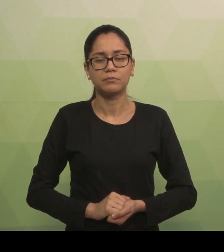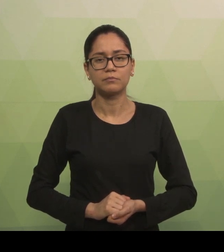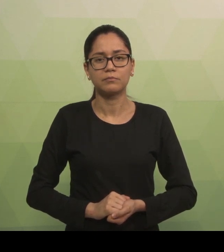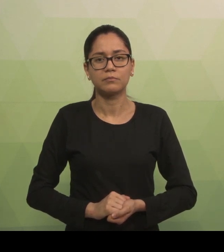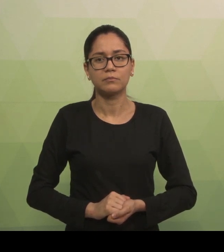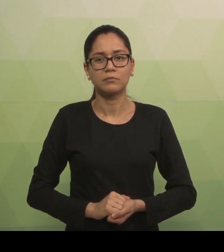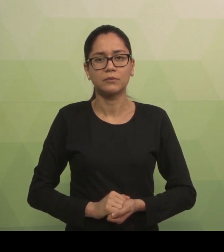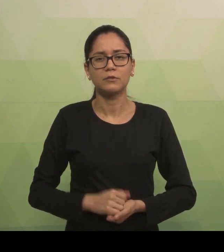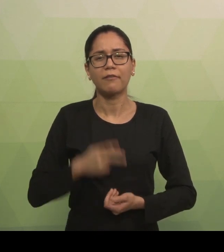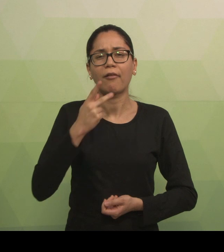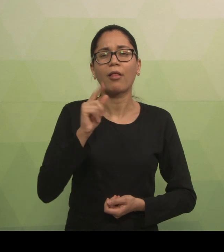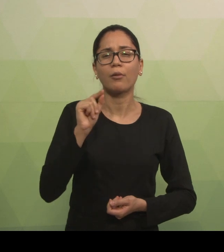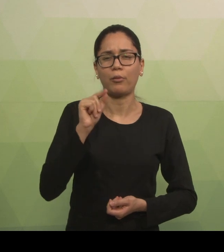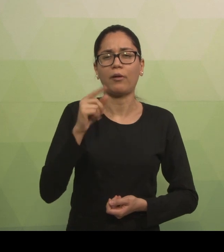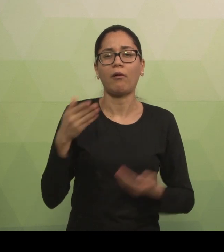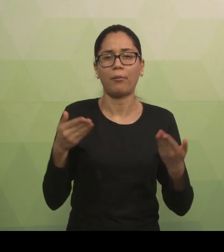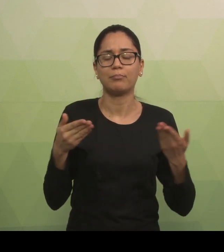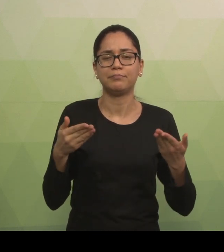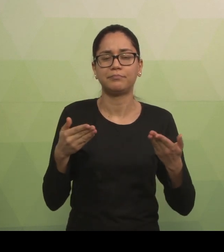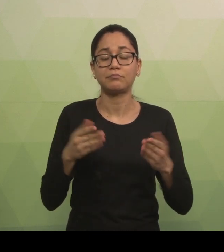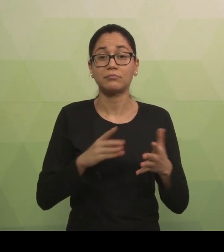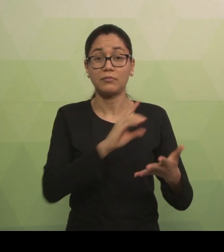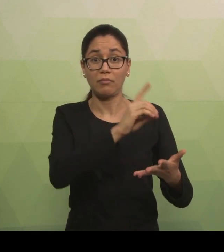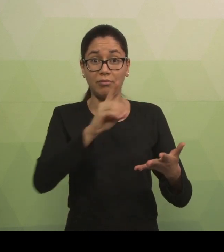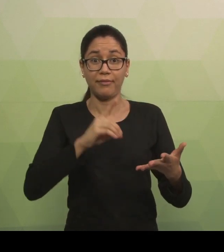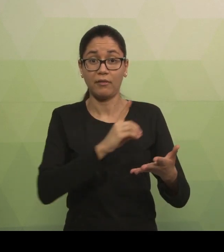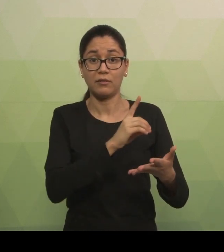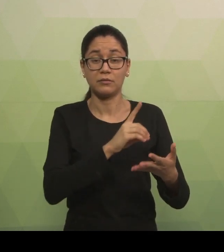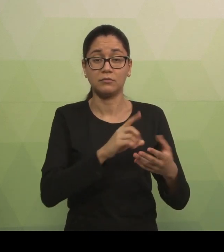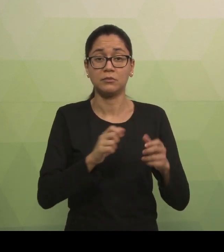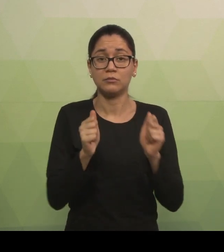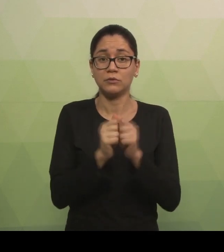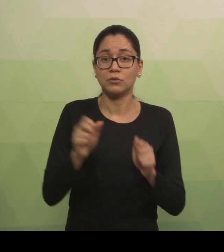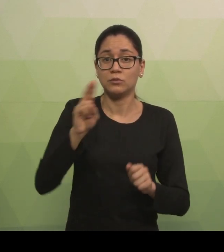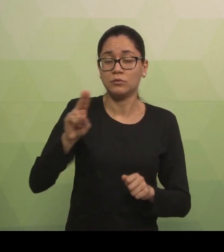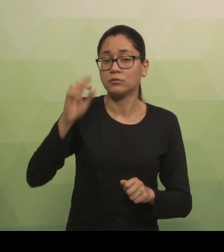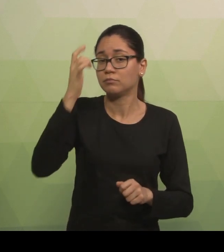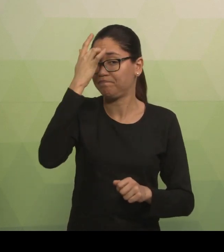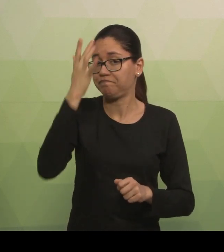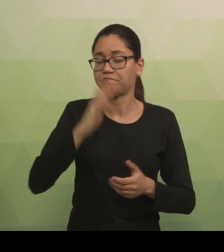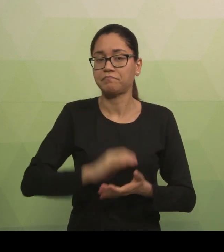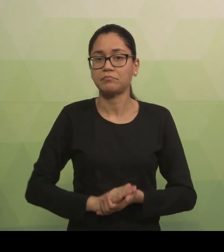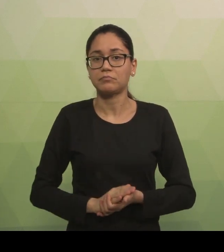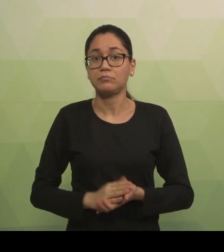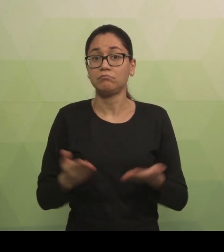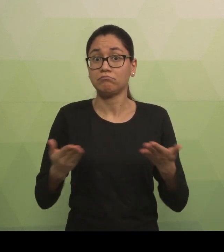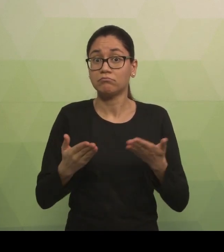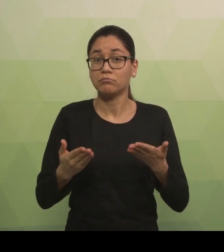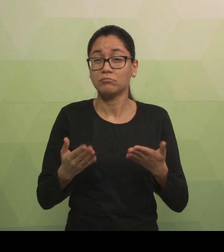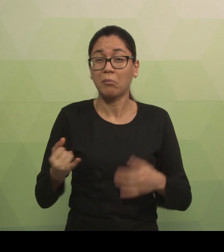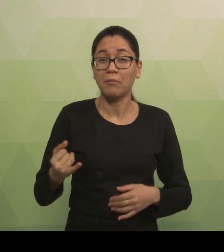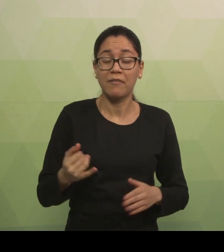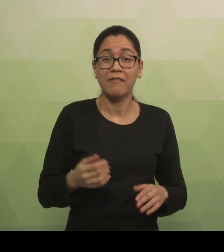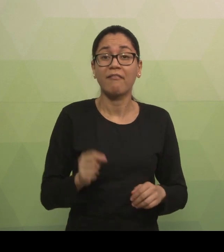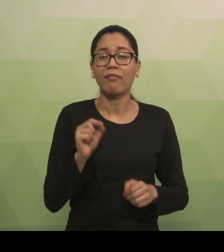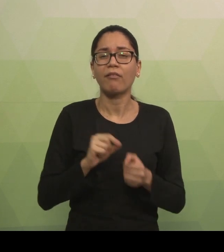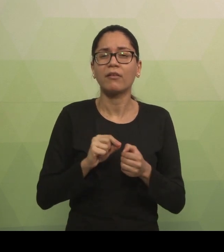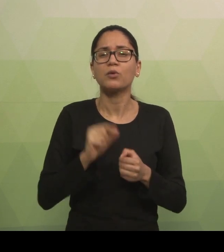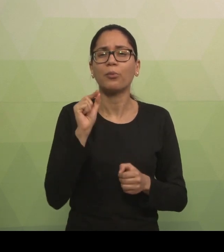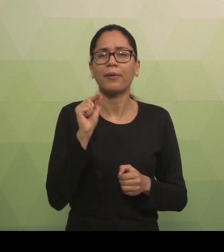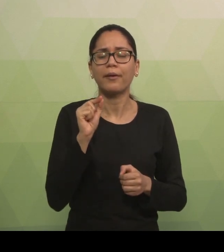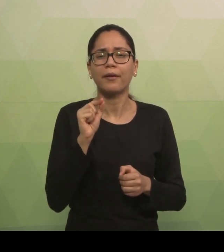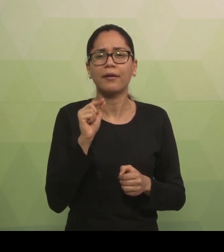então desenvolver as interfaces iniciais do site. Uma dica é que seja utilizado um padrão universal de disposições